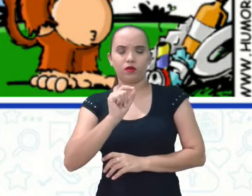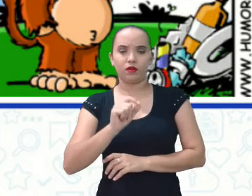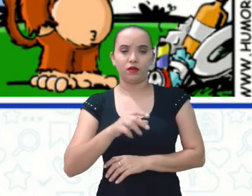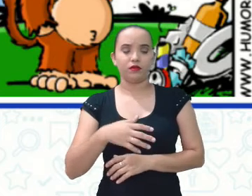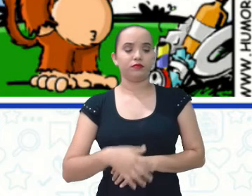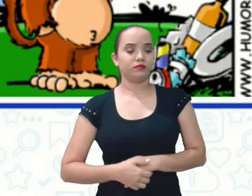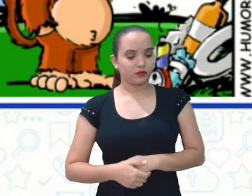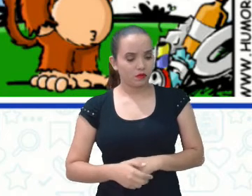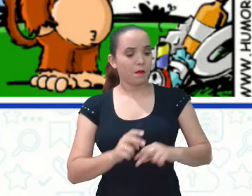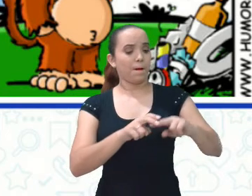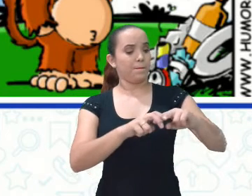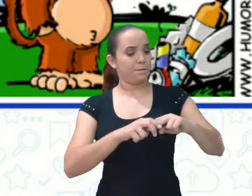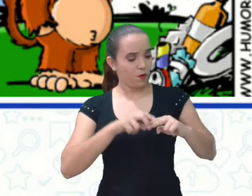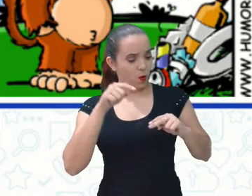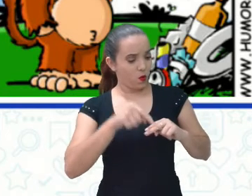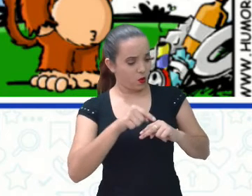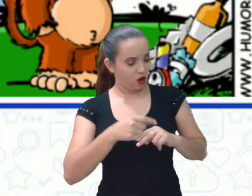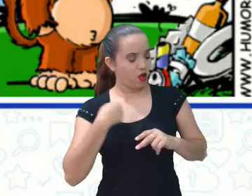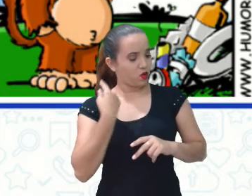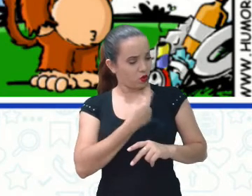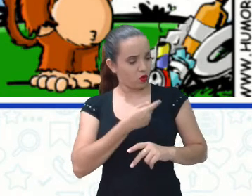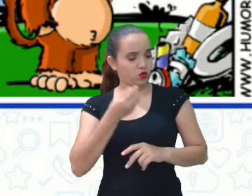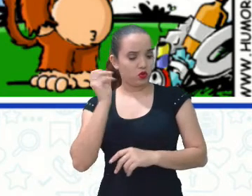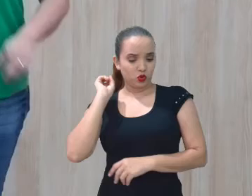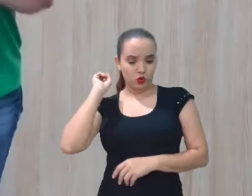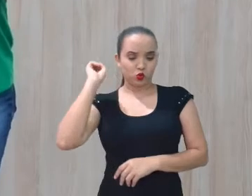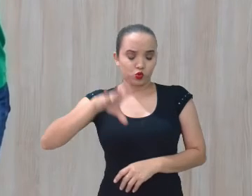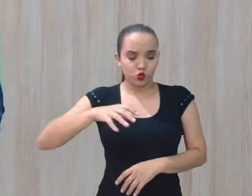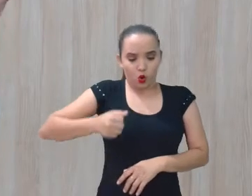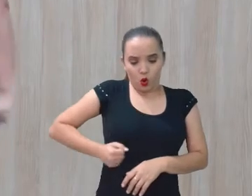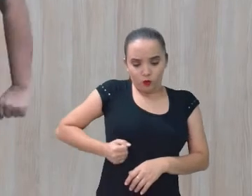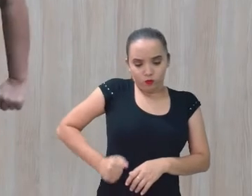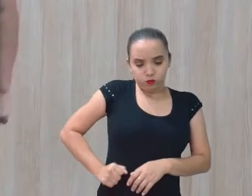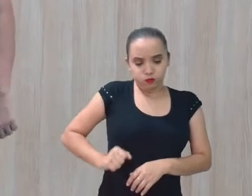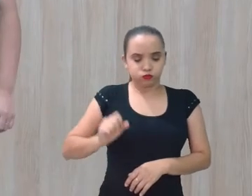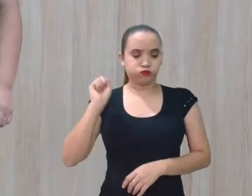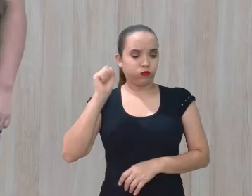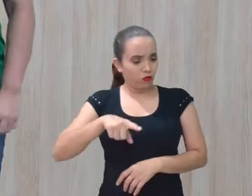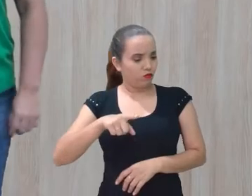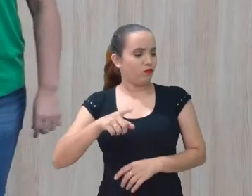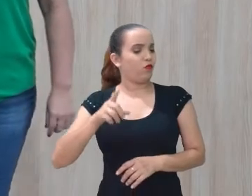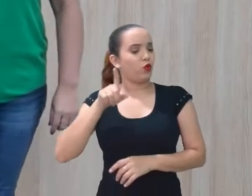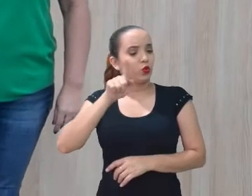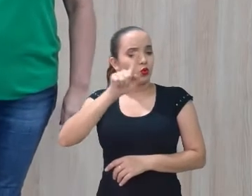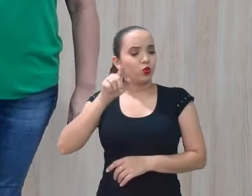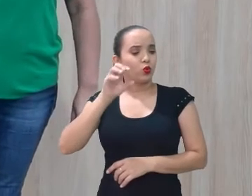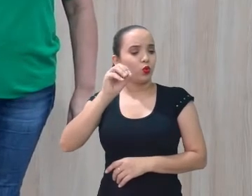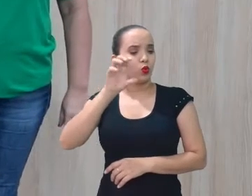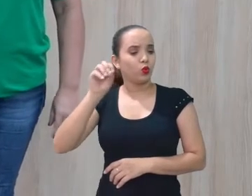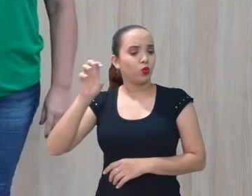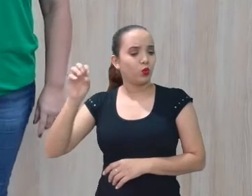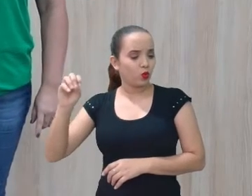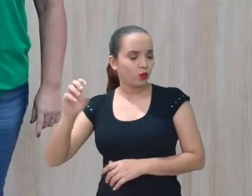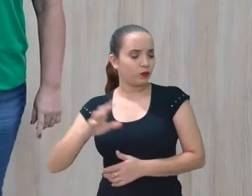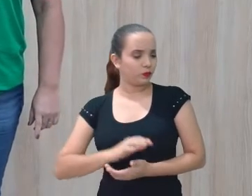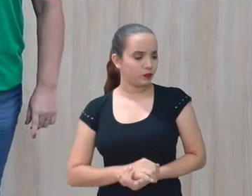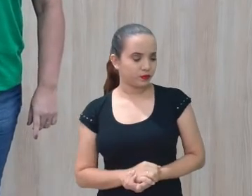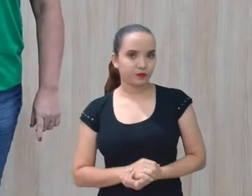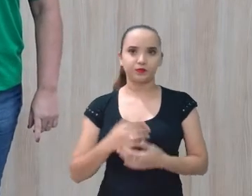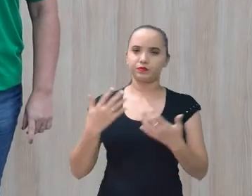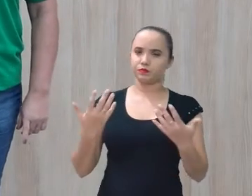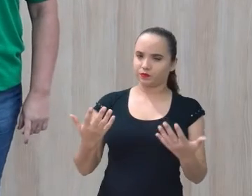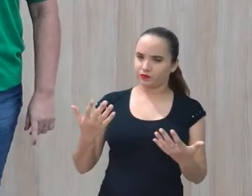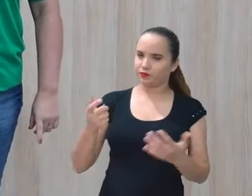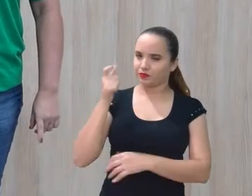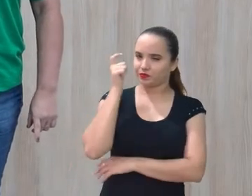joga cocô em vocês no zoológico. Interessante, não é? Porque ele diz que quando, né,